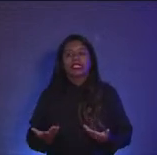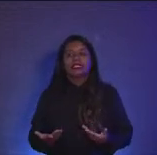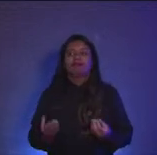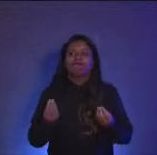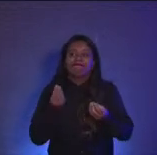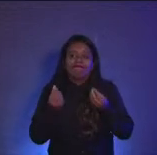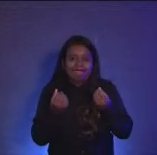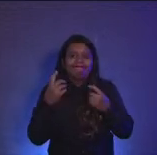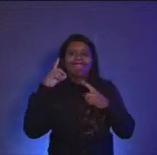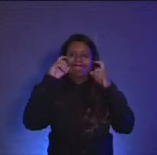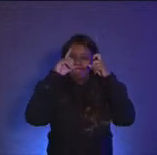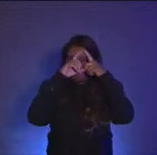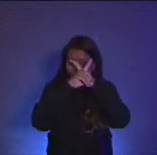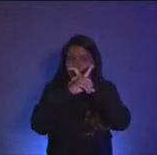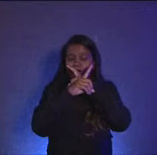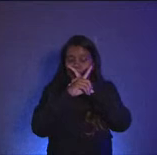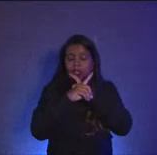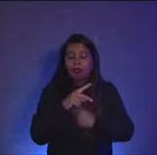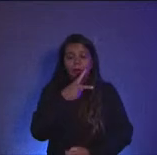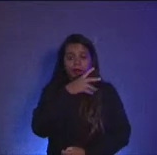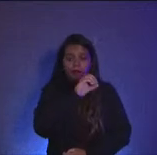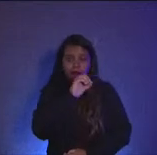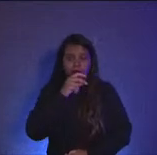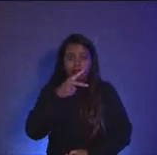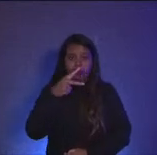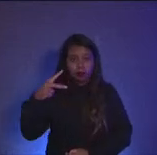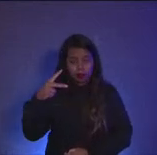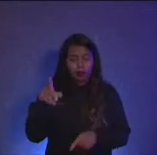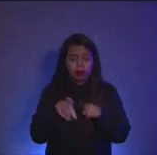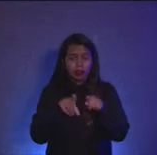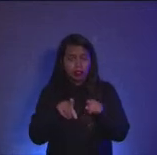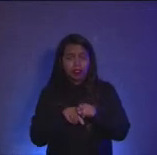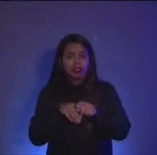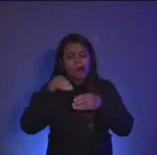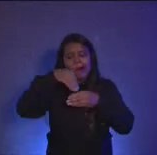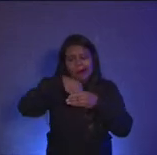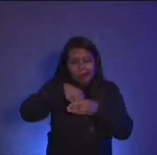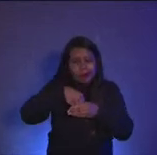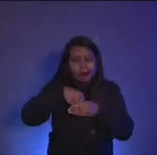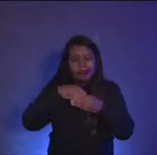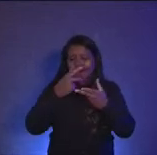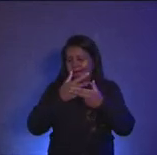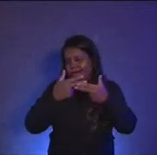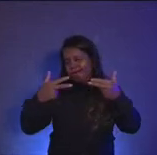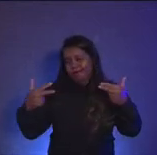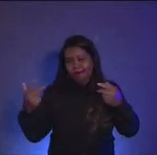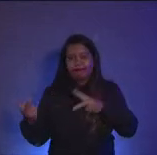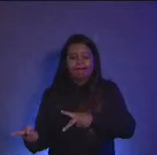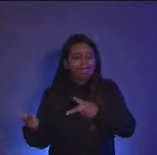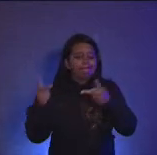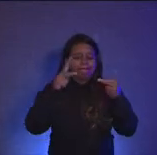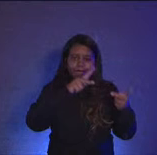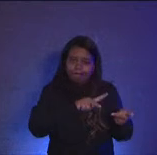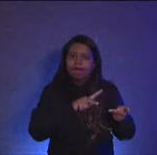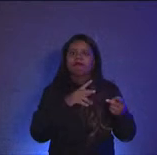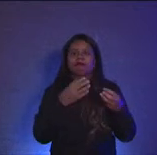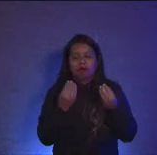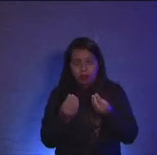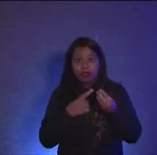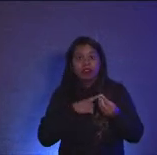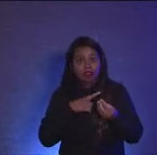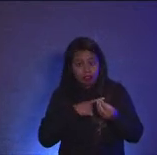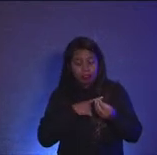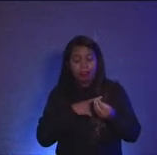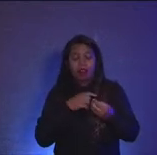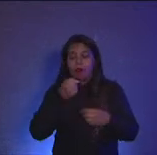Enfim, a gente sabia também que em 2022 a gente teria as eleições e teria uma demanda muito grande de transcrições por conta da cobertura em tempo real que a gente